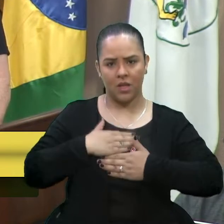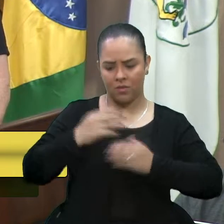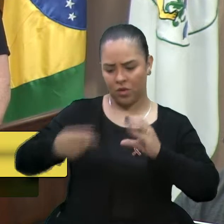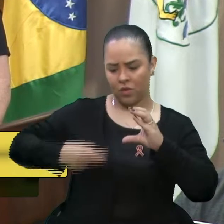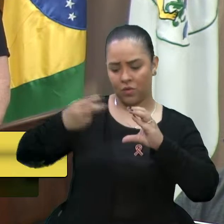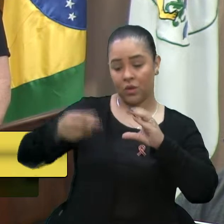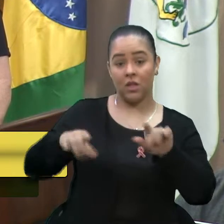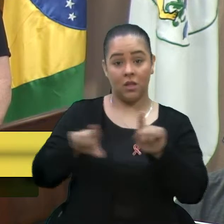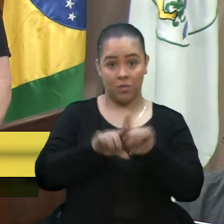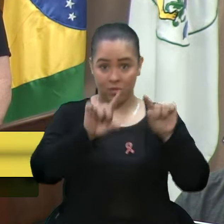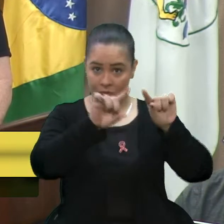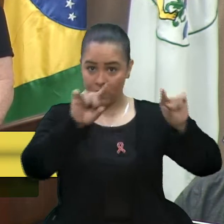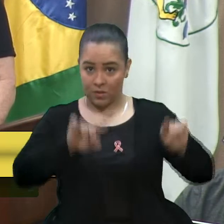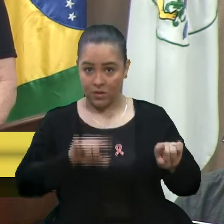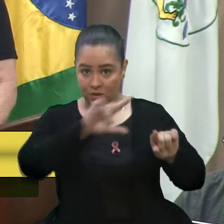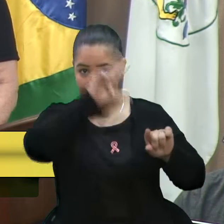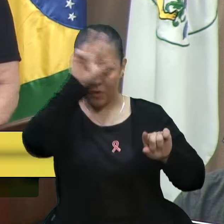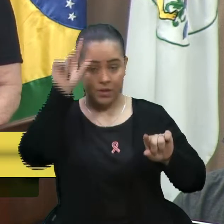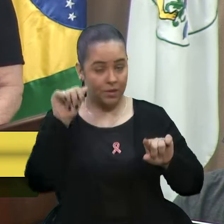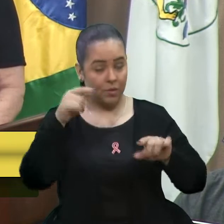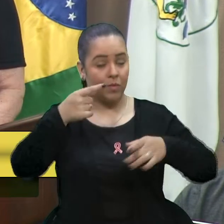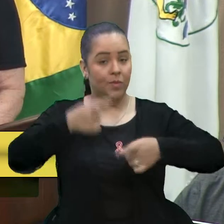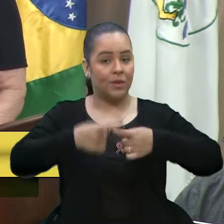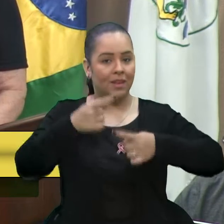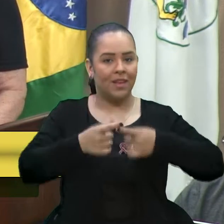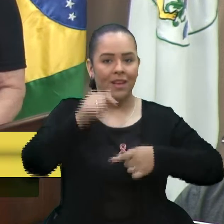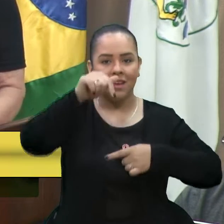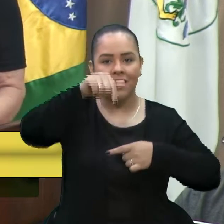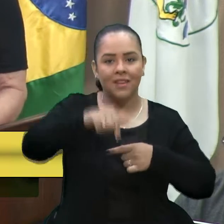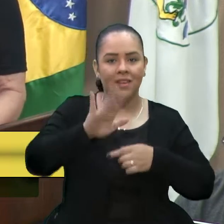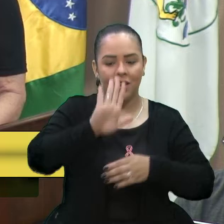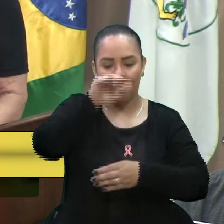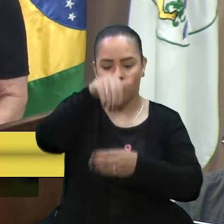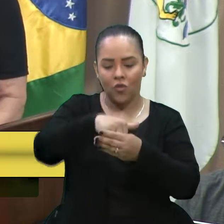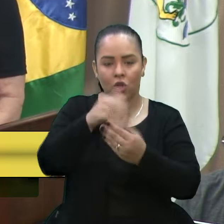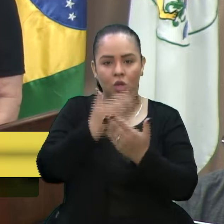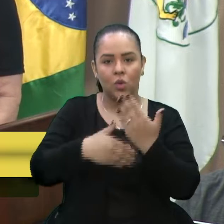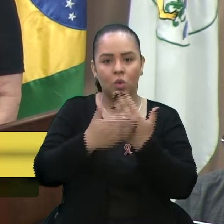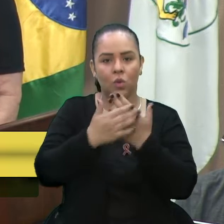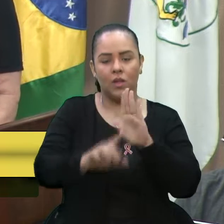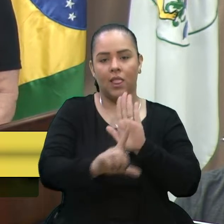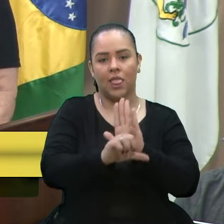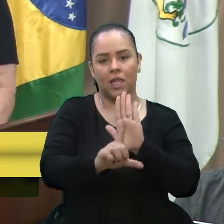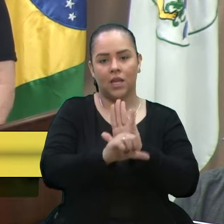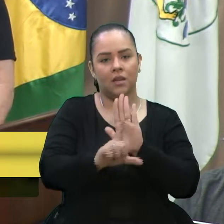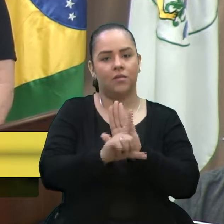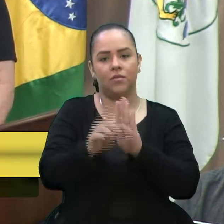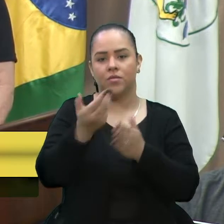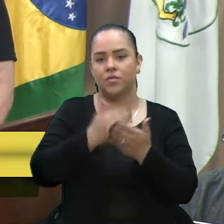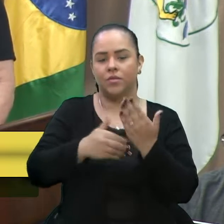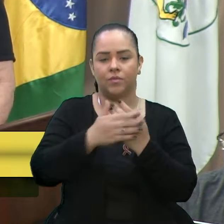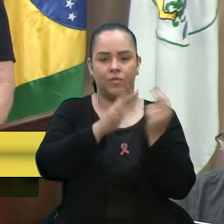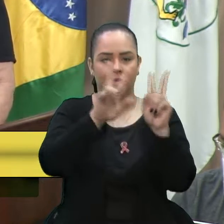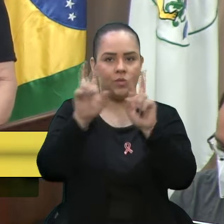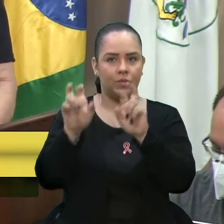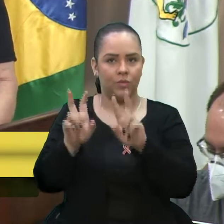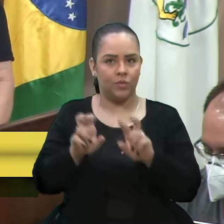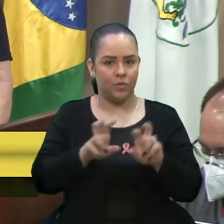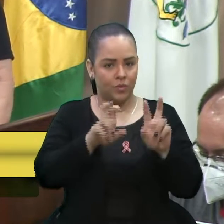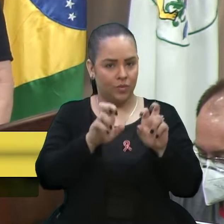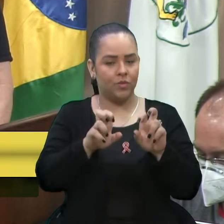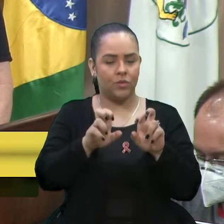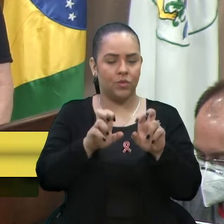para os servidores públicos. Porque é nesta casa que se votam todas as leis, todas as questões relativas